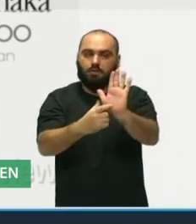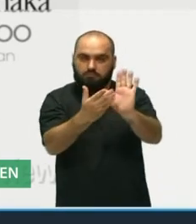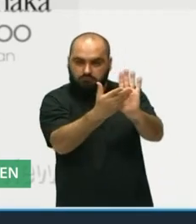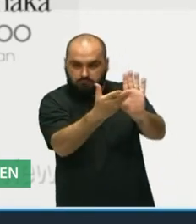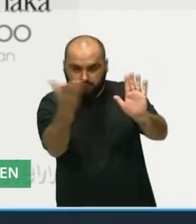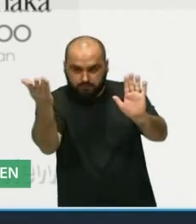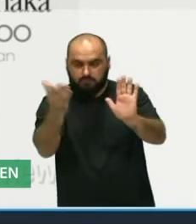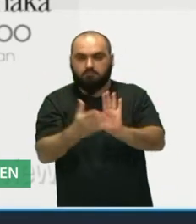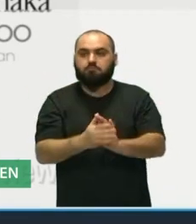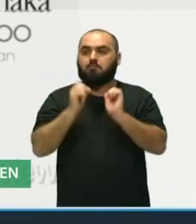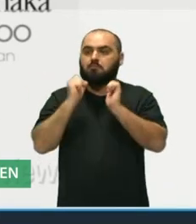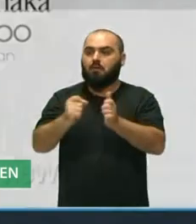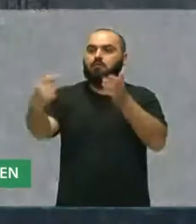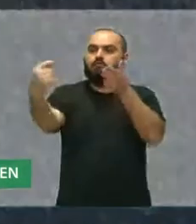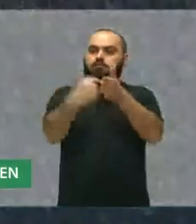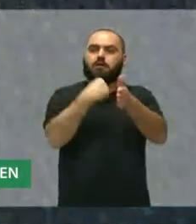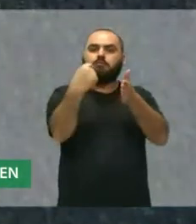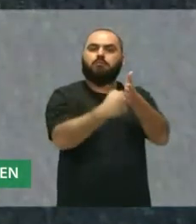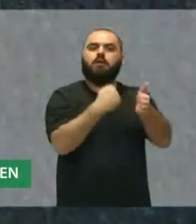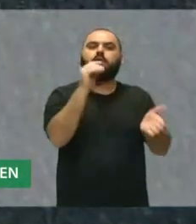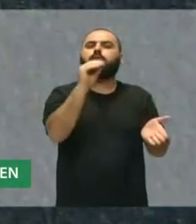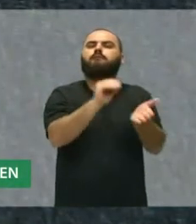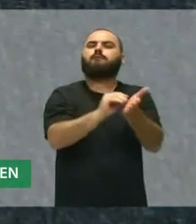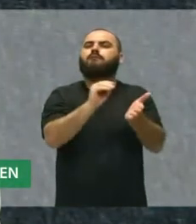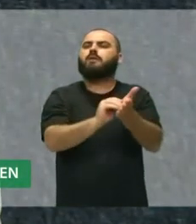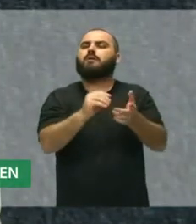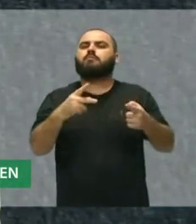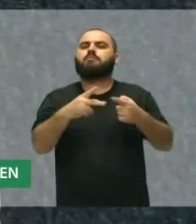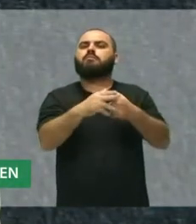E poderiam me perguntar o que falta para inaugurar?